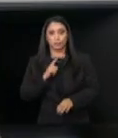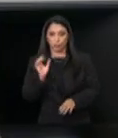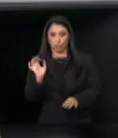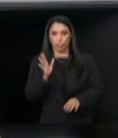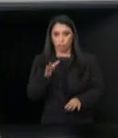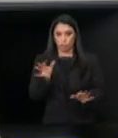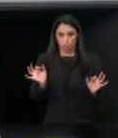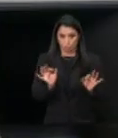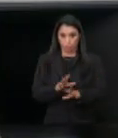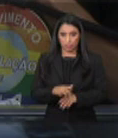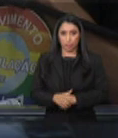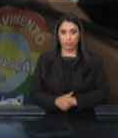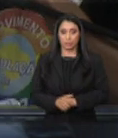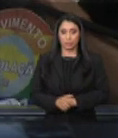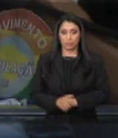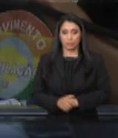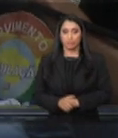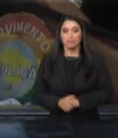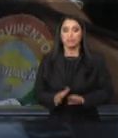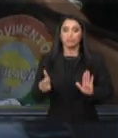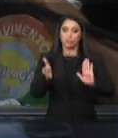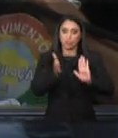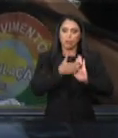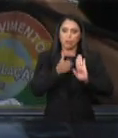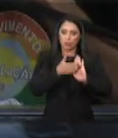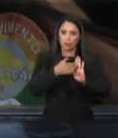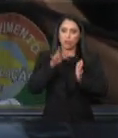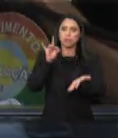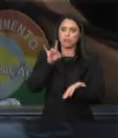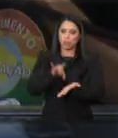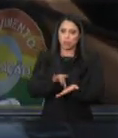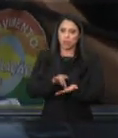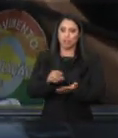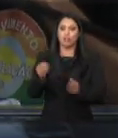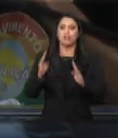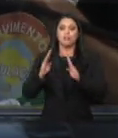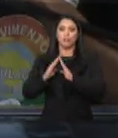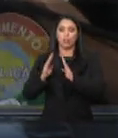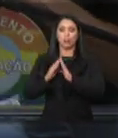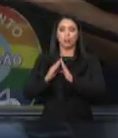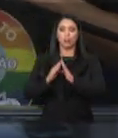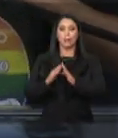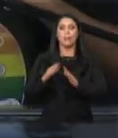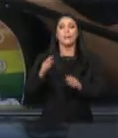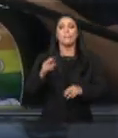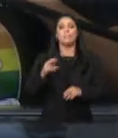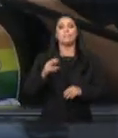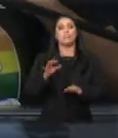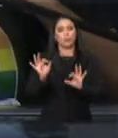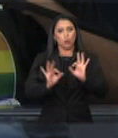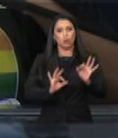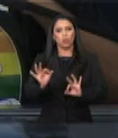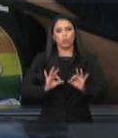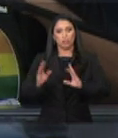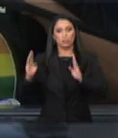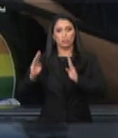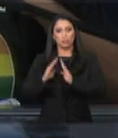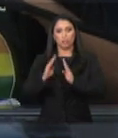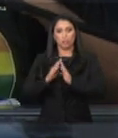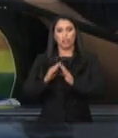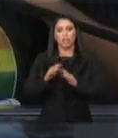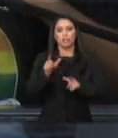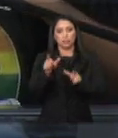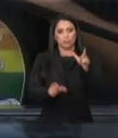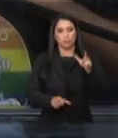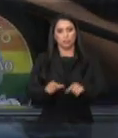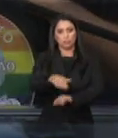terminando propostas concretas moradia um programa nacional de habitação para a população estação de